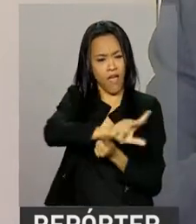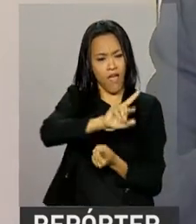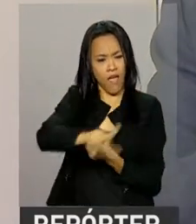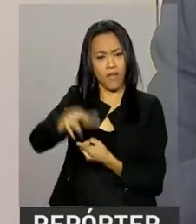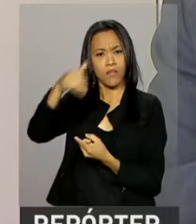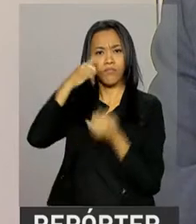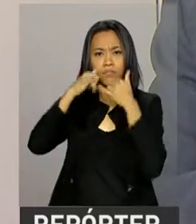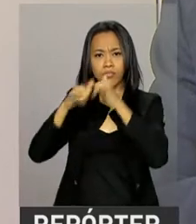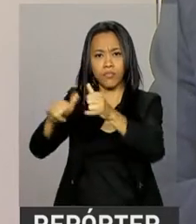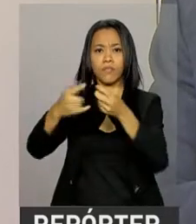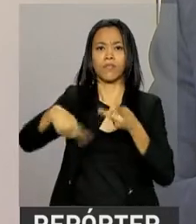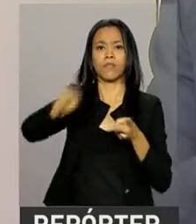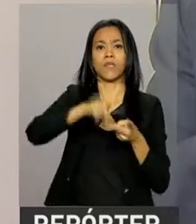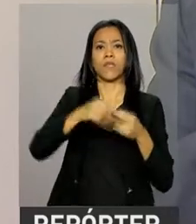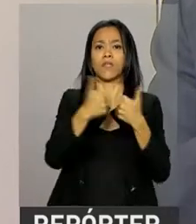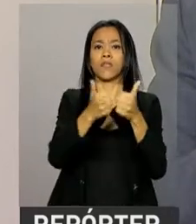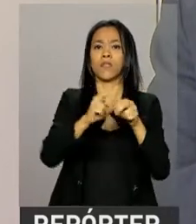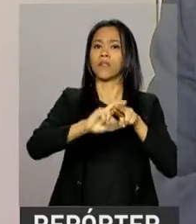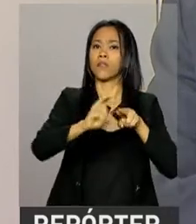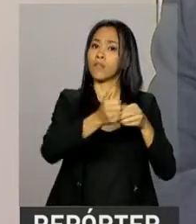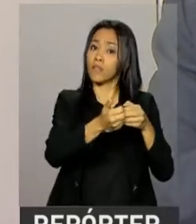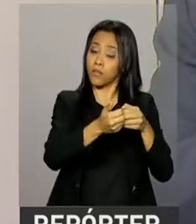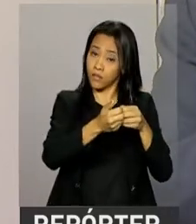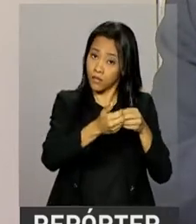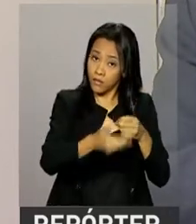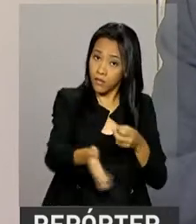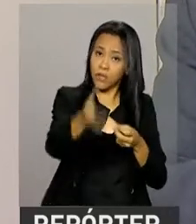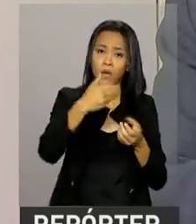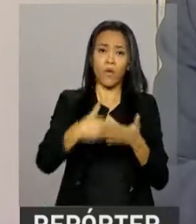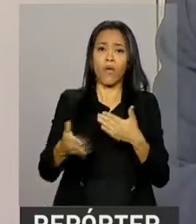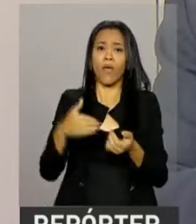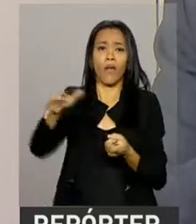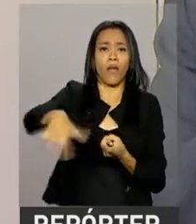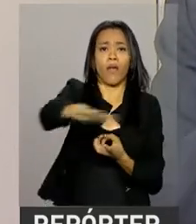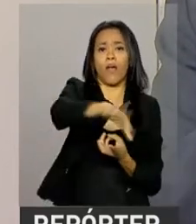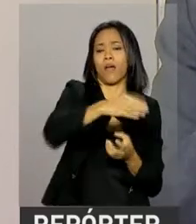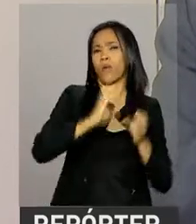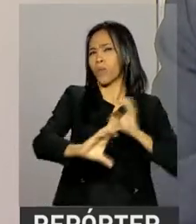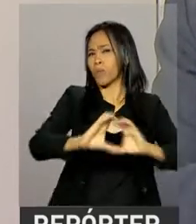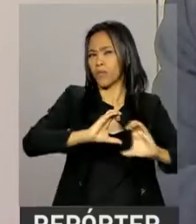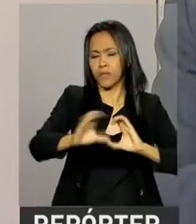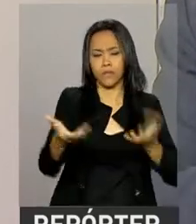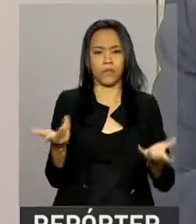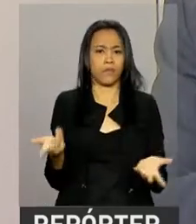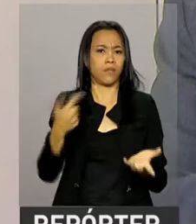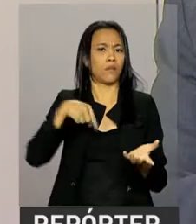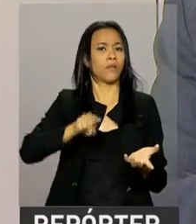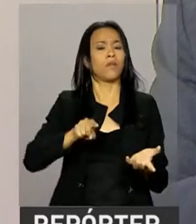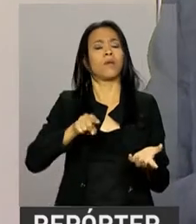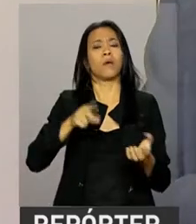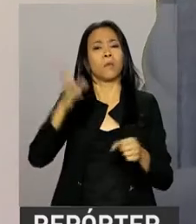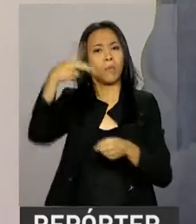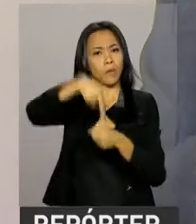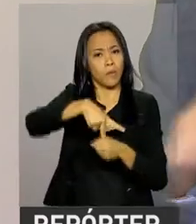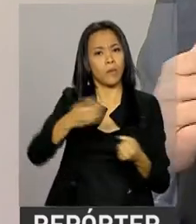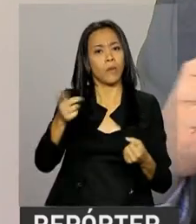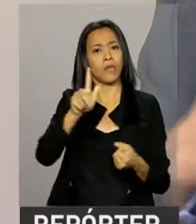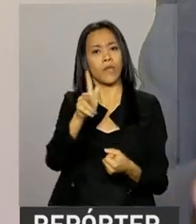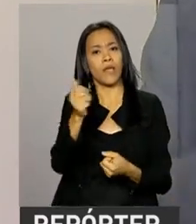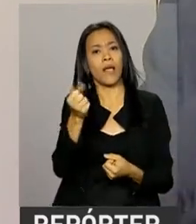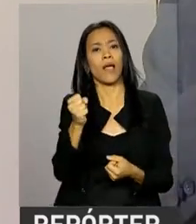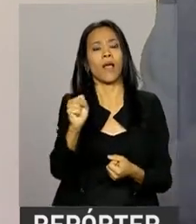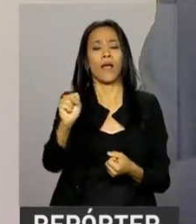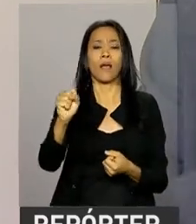de energia, área de transporte, qualquer uma das áreas, área de telecomunicações, área de petróleo e gás, tem que ter a